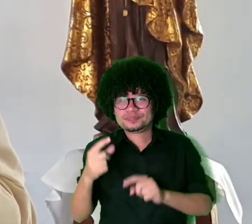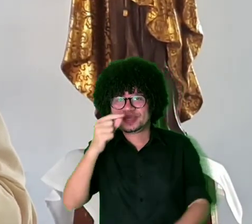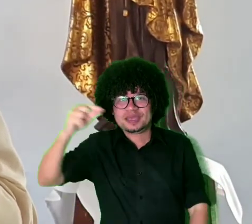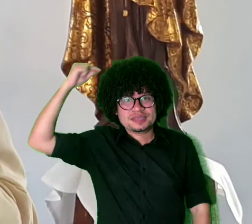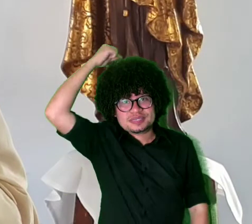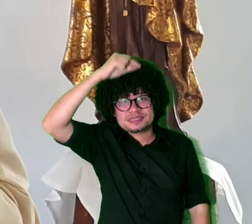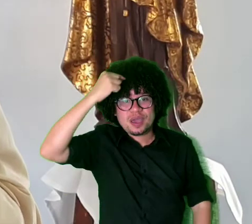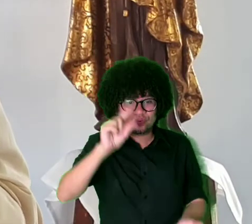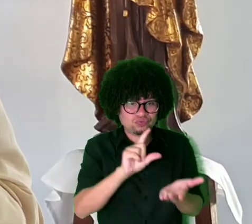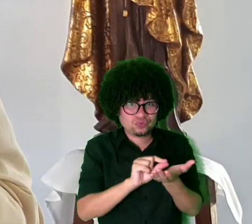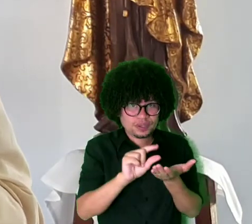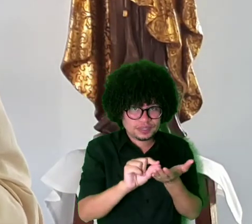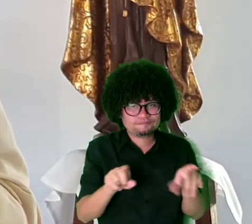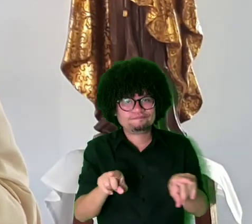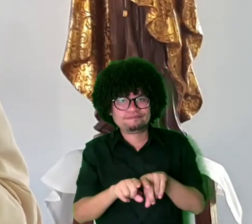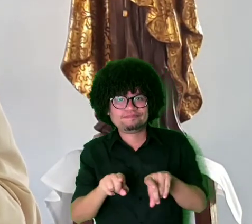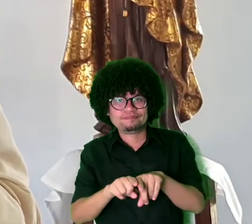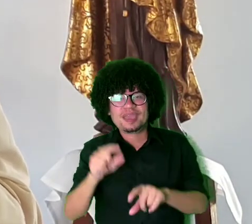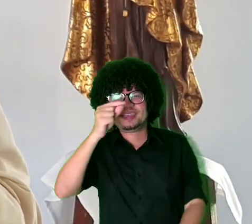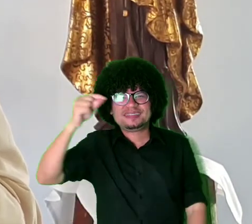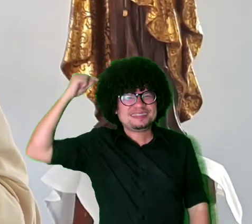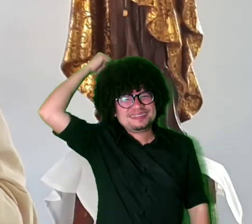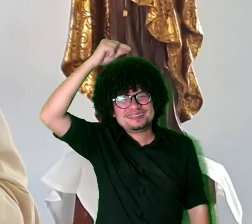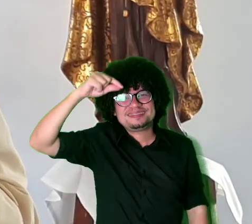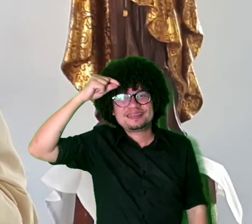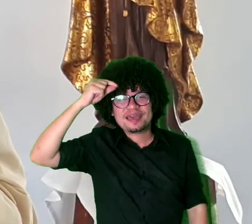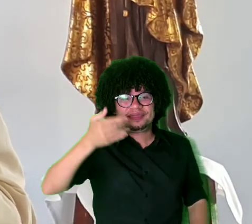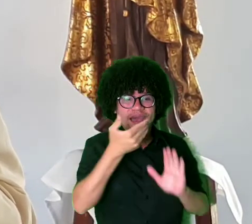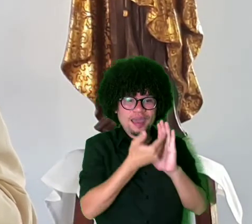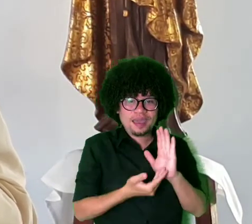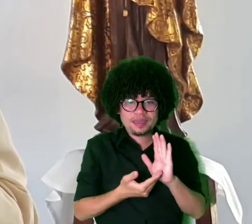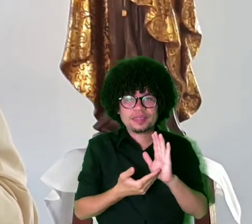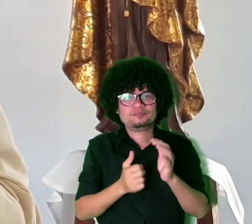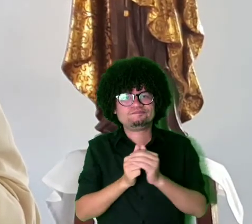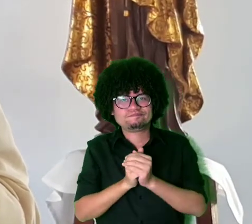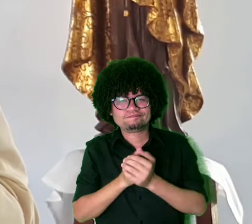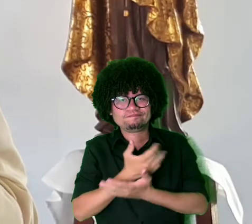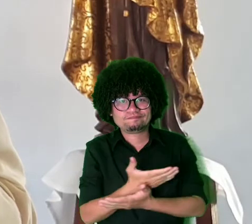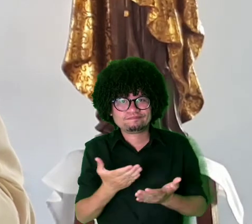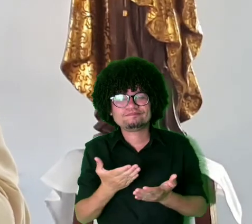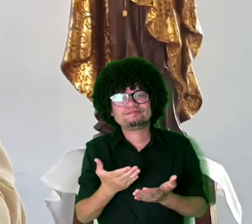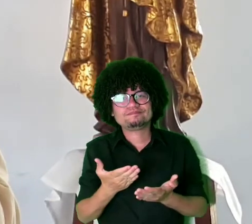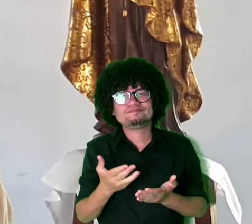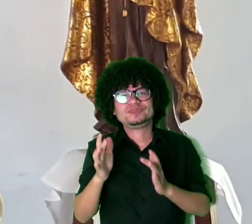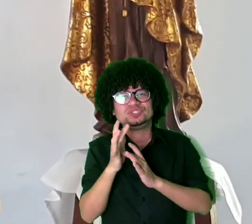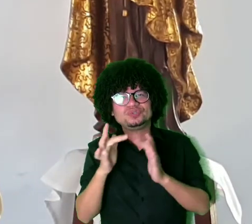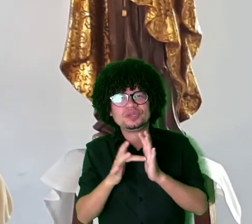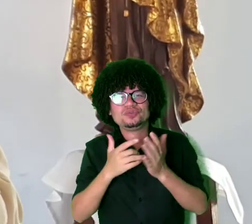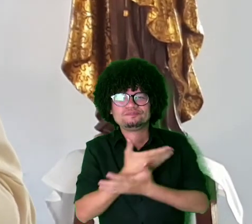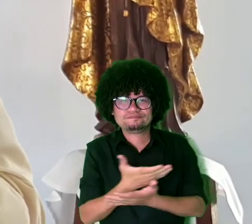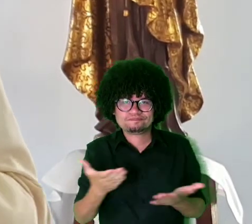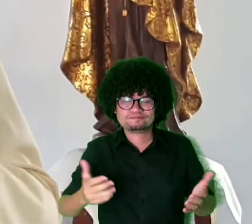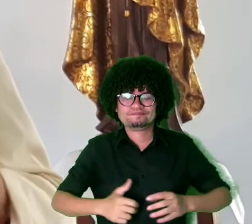da Palavra de Deus, estas grandes festas de São Joaquim e